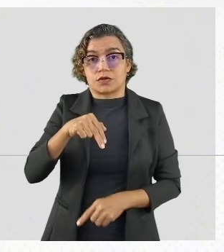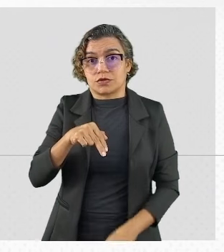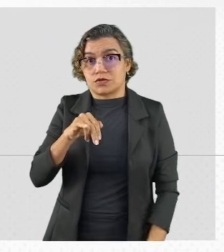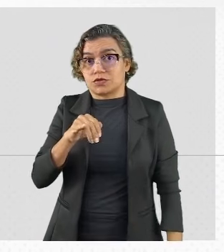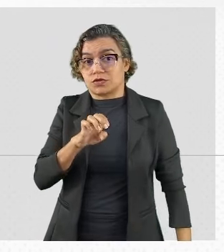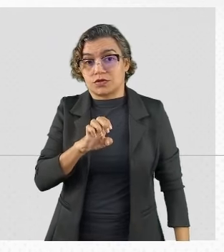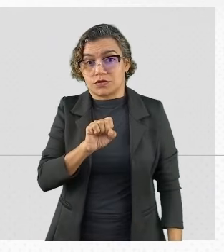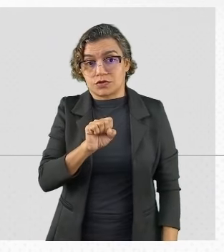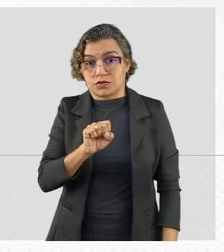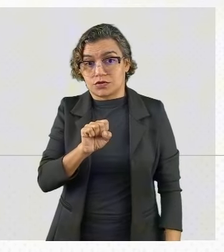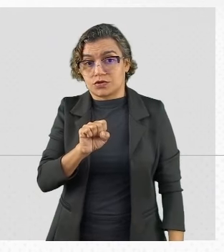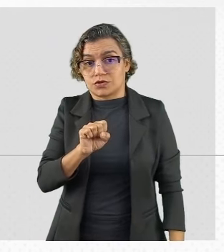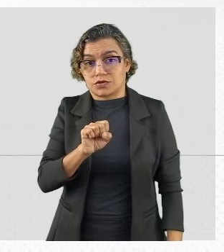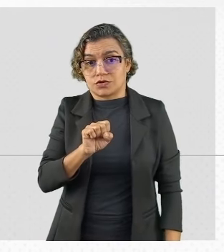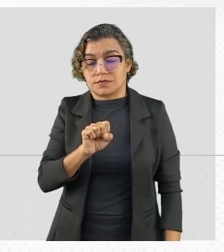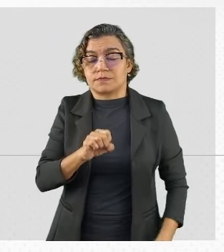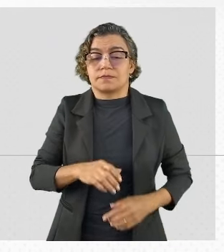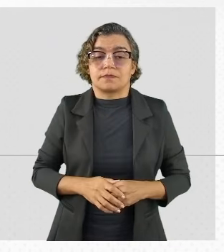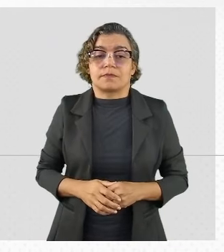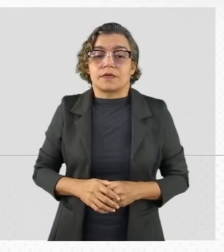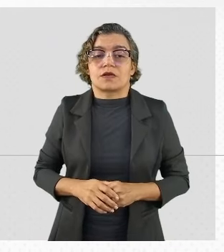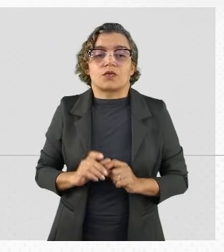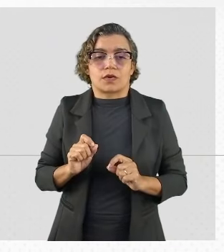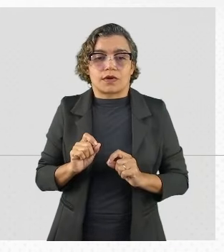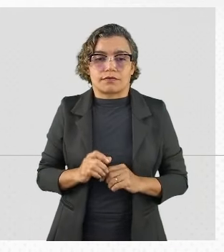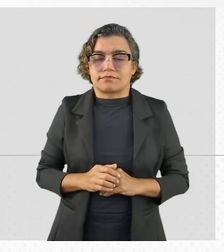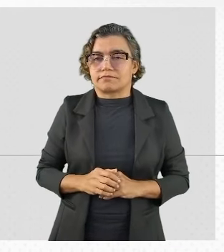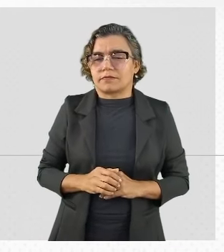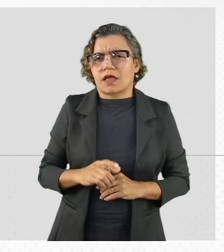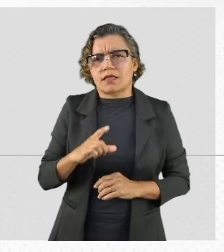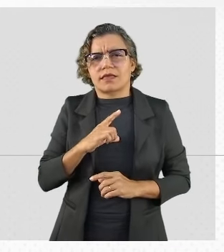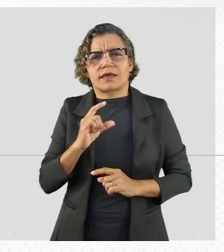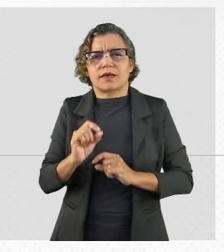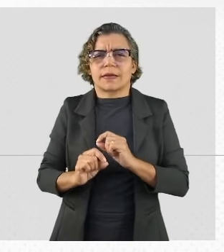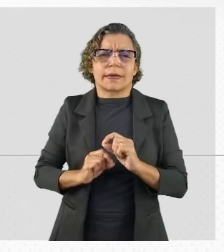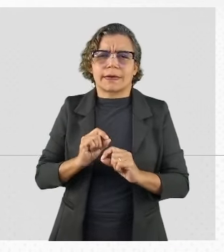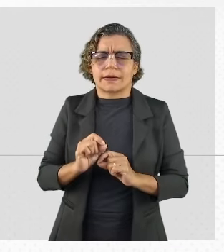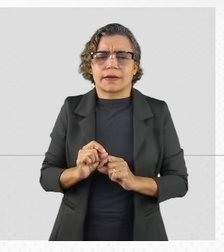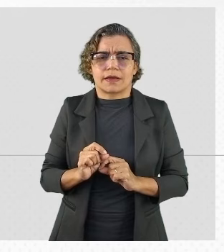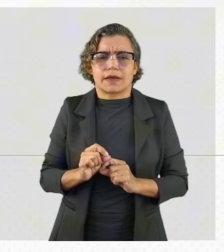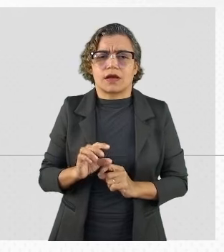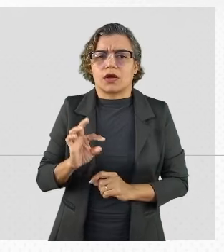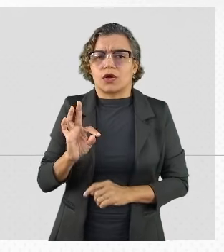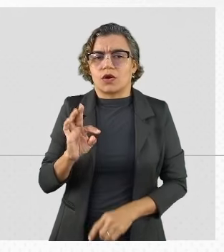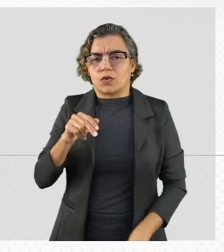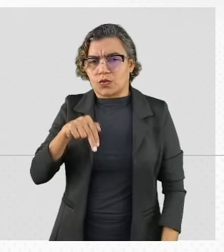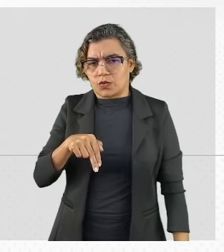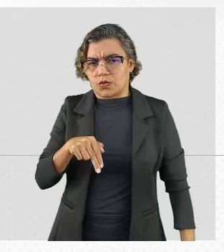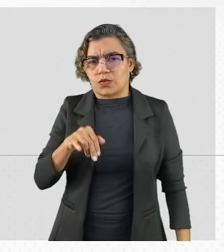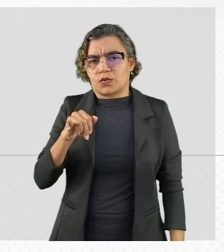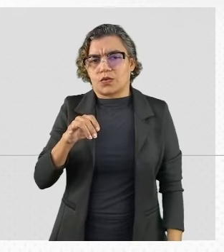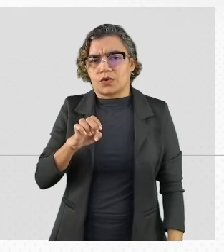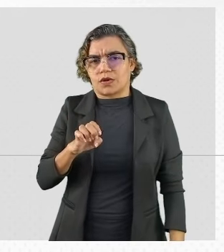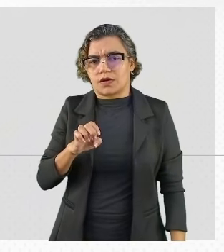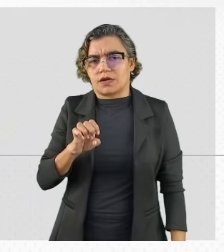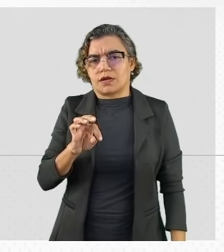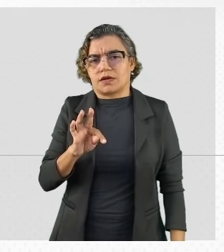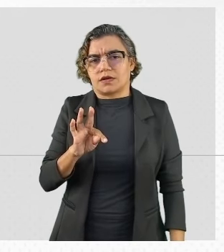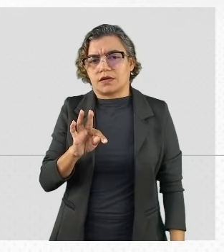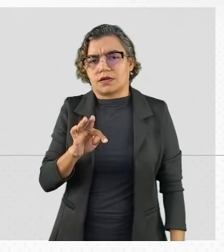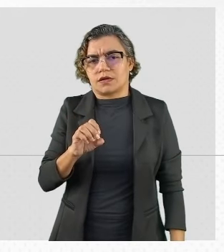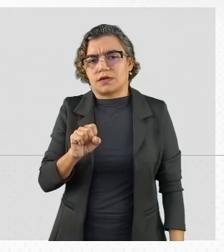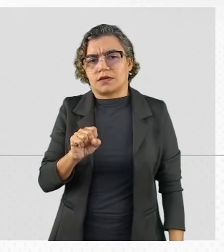leitura, a questionar os valores que já são estabelecidos. O Nietzsche, ele é basicamente um filósofo que vai fazer